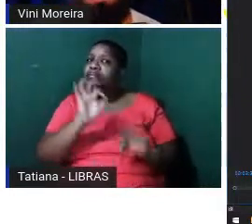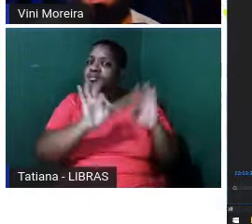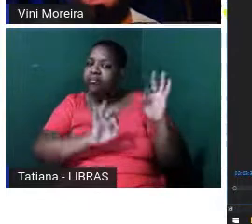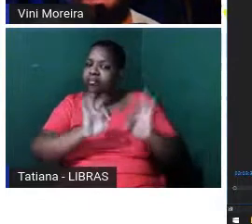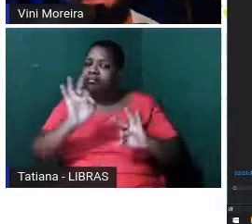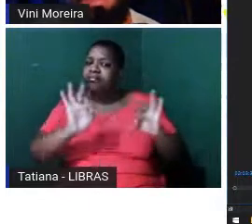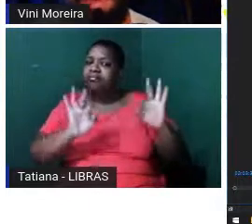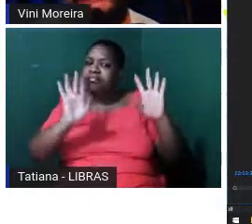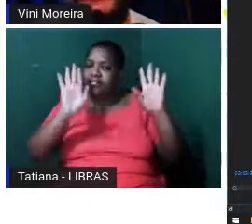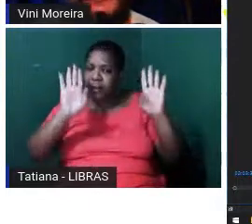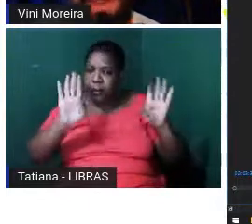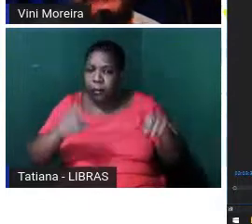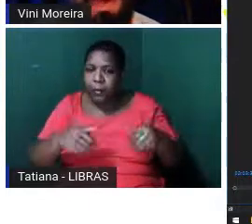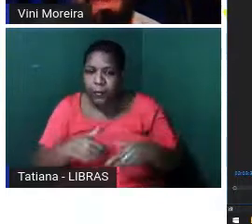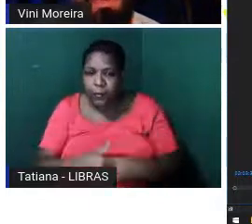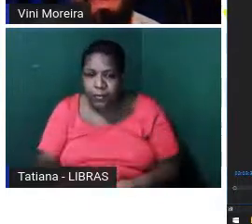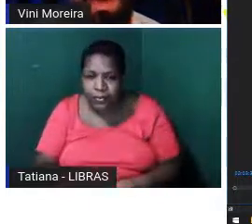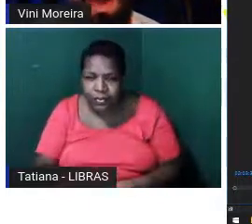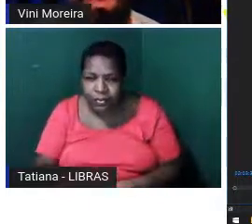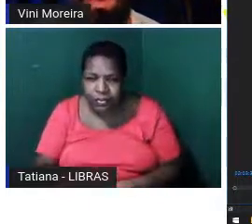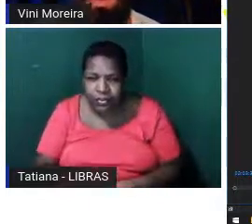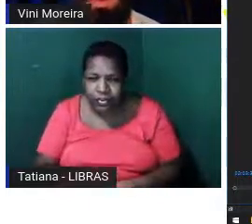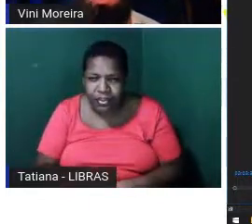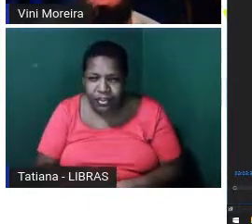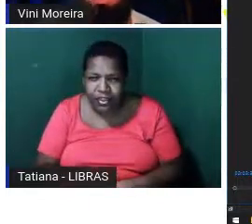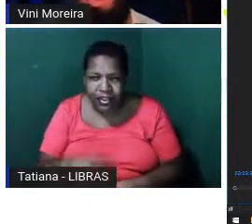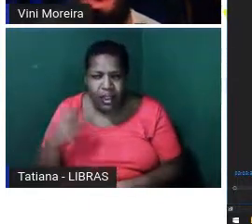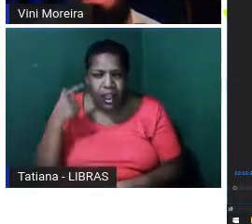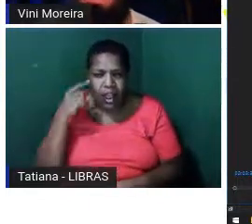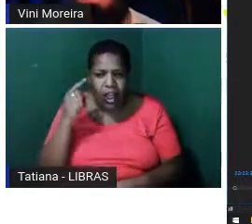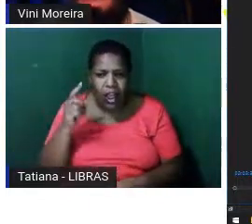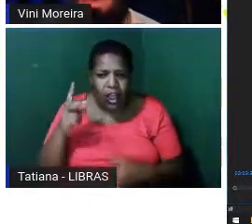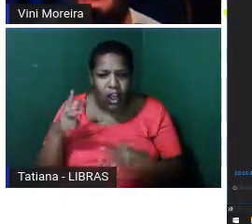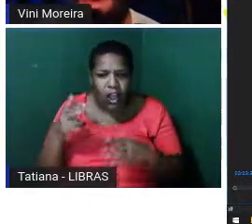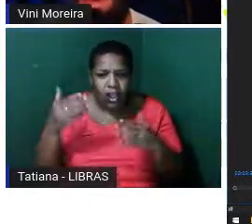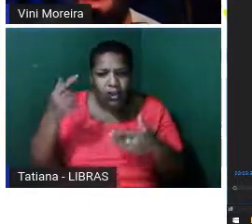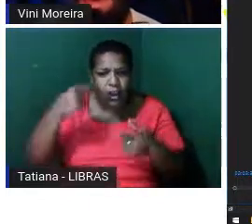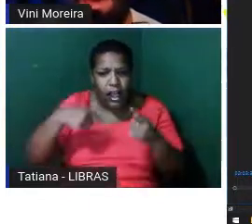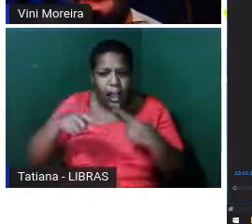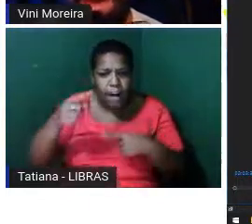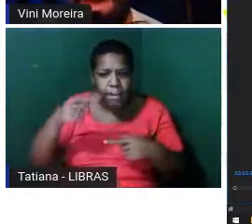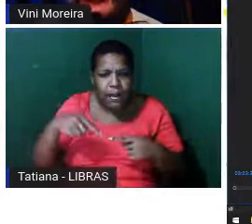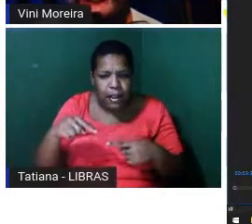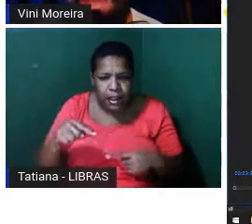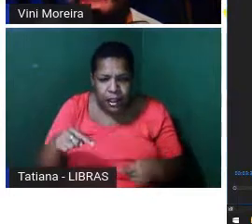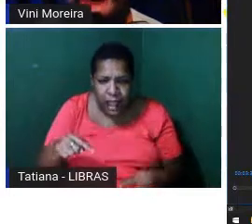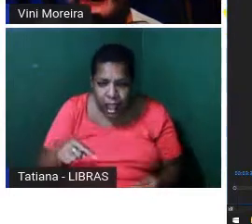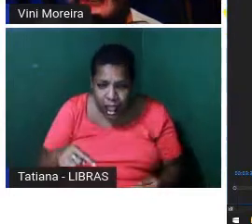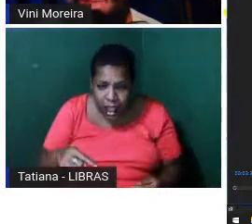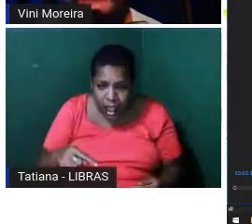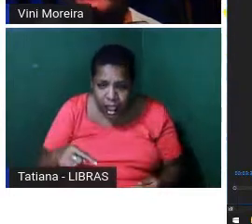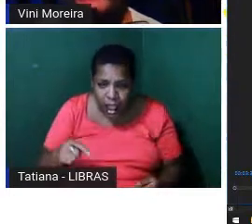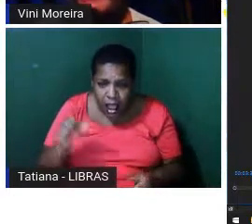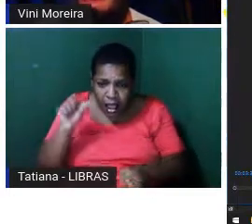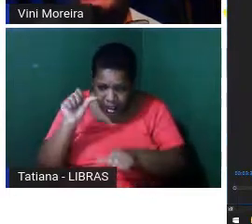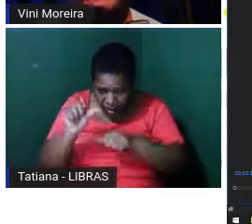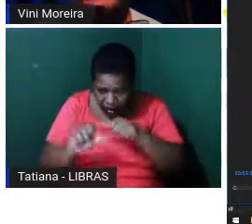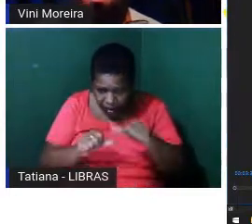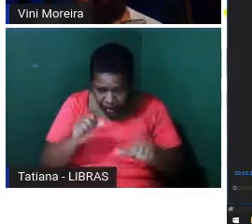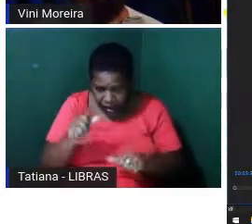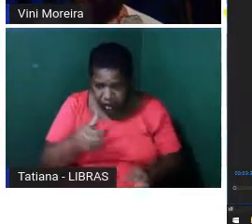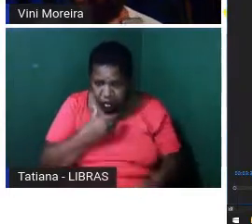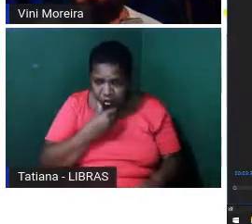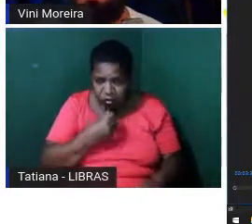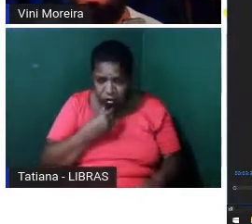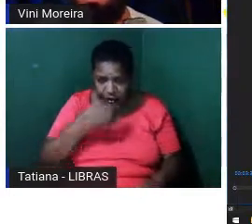planejado é mas aí são é só corte a gente tem a cabeça de manequim e vai virar a cabeça do